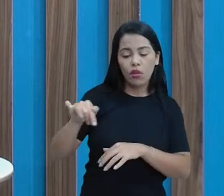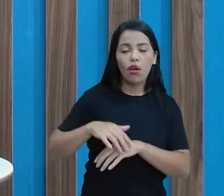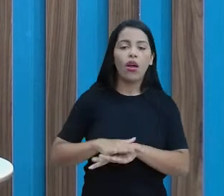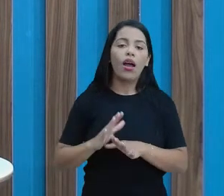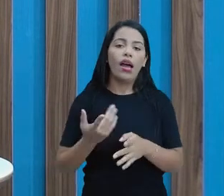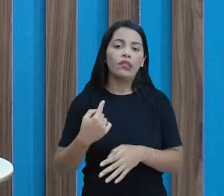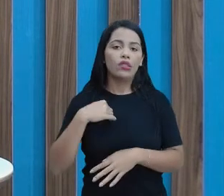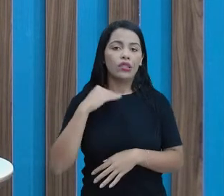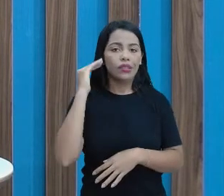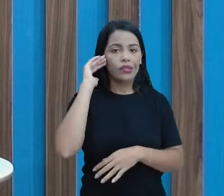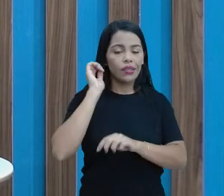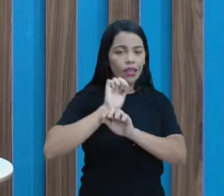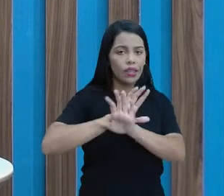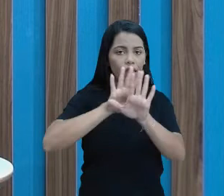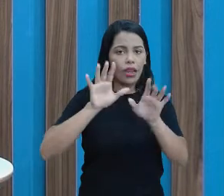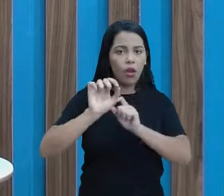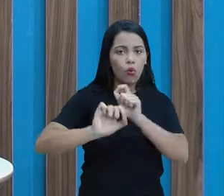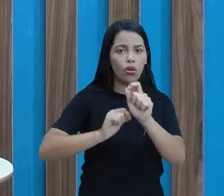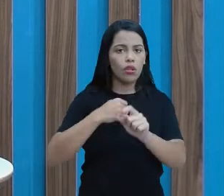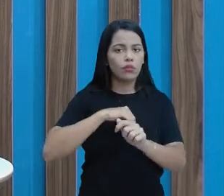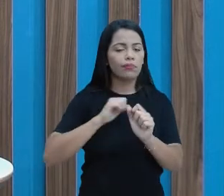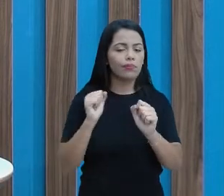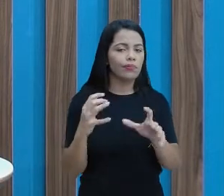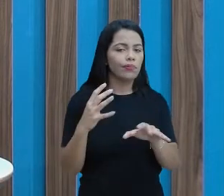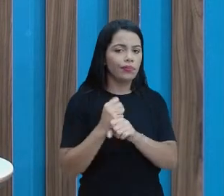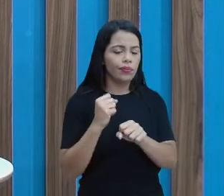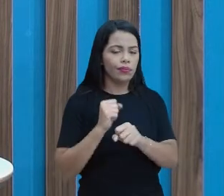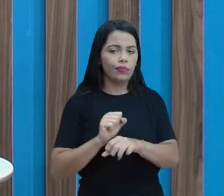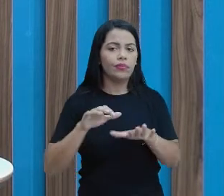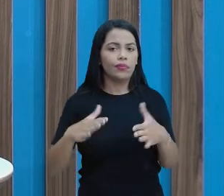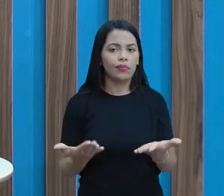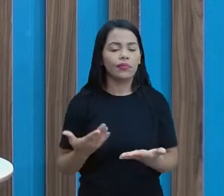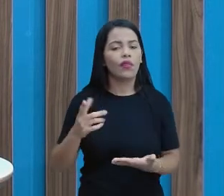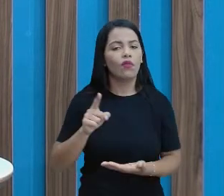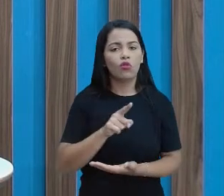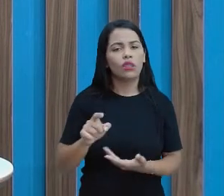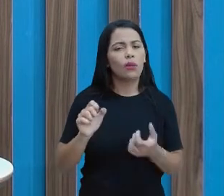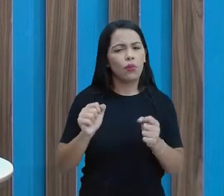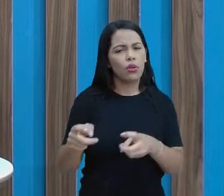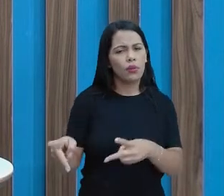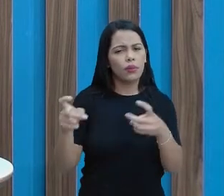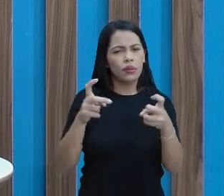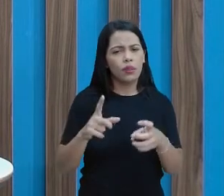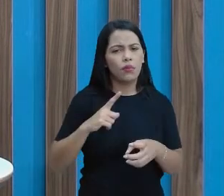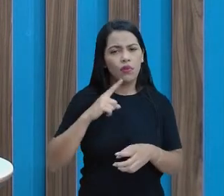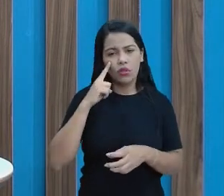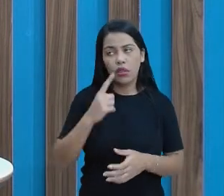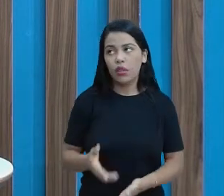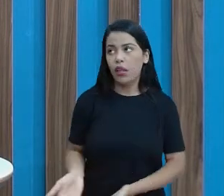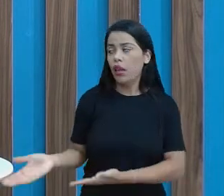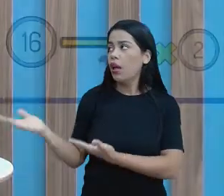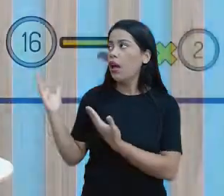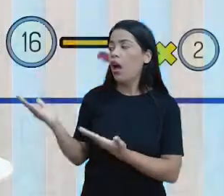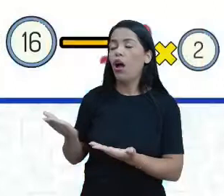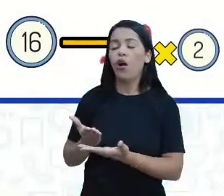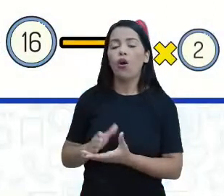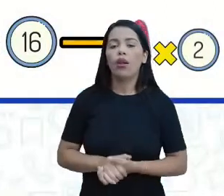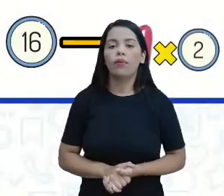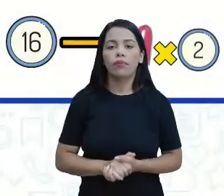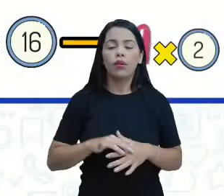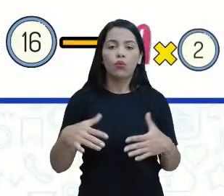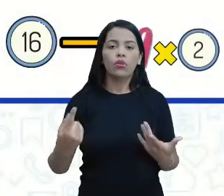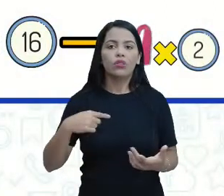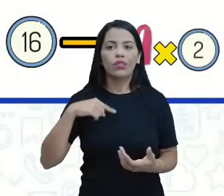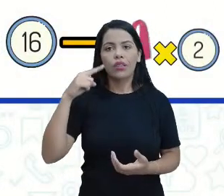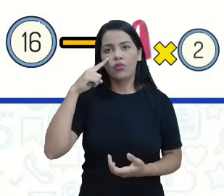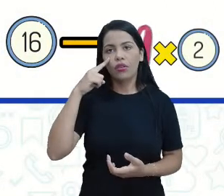gente entende o que é que a gente pode calcular, já que você pode notar aí, coloca a tela aí, meu pirraia, rapidão. Quando a gente tem